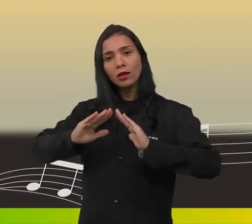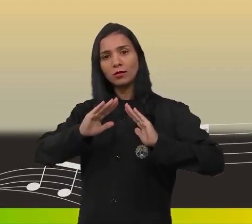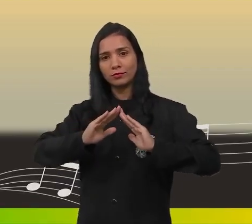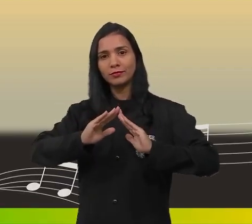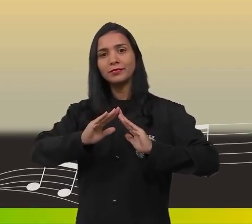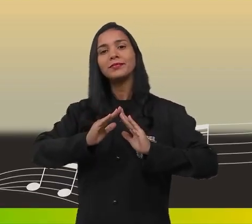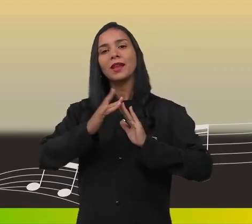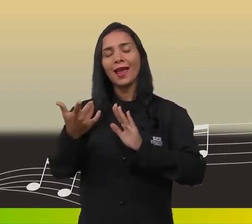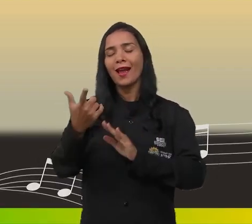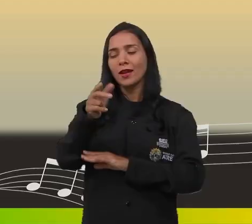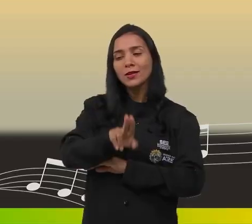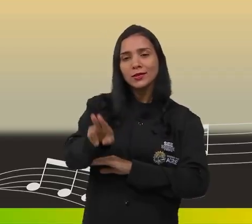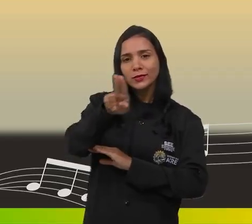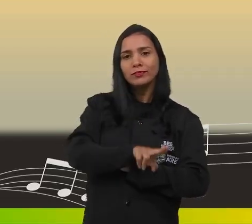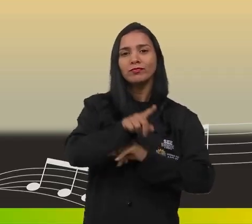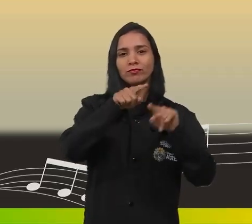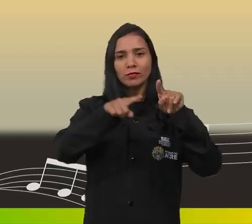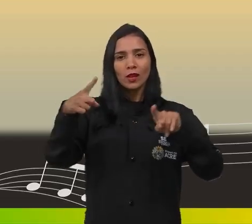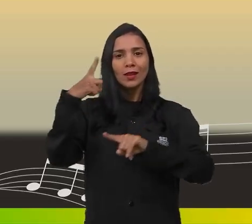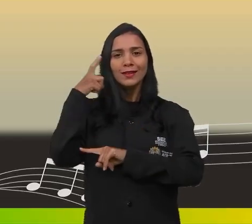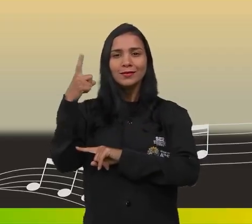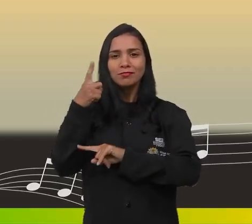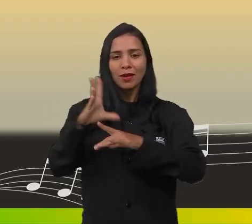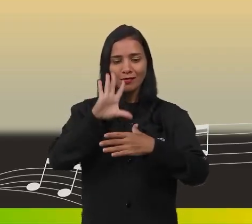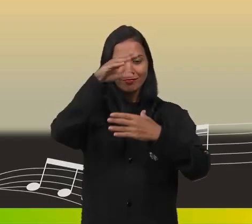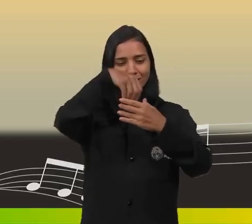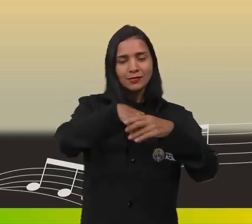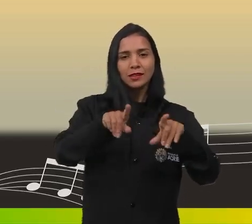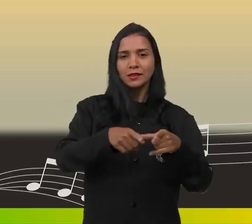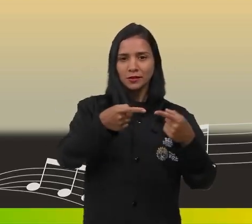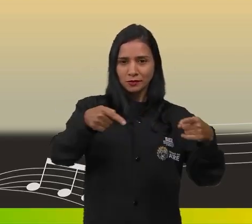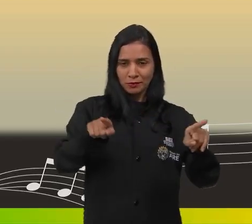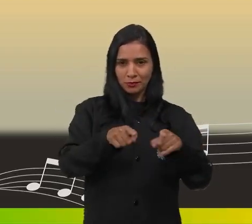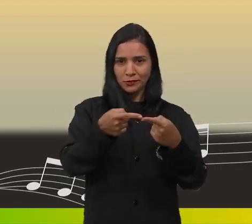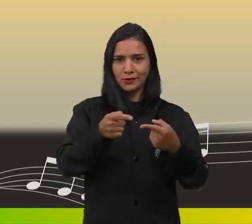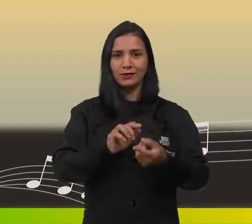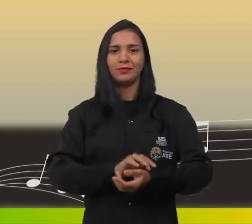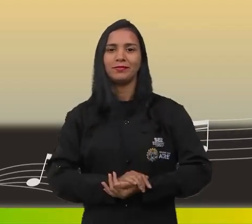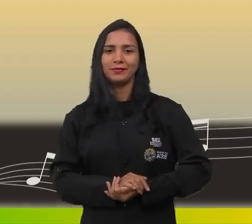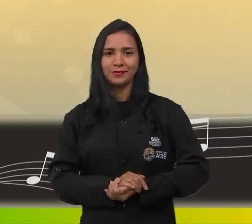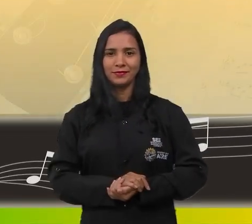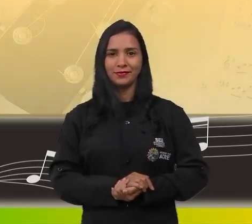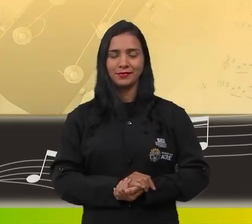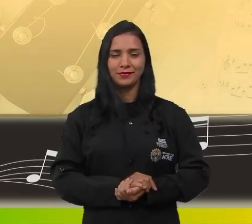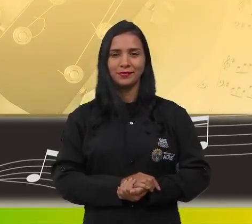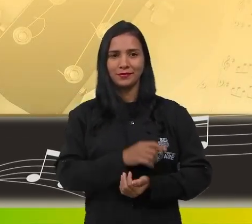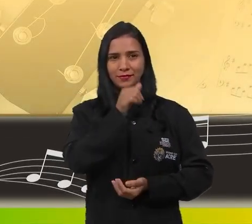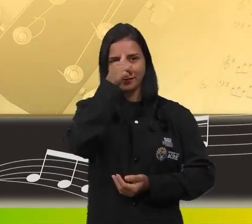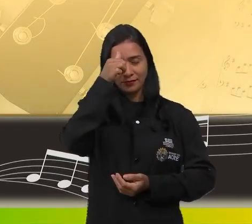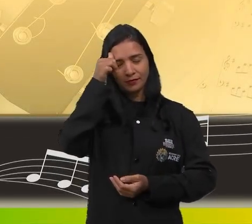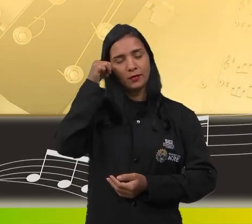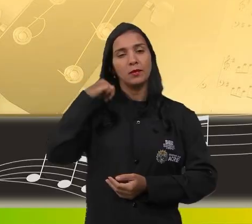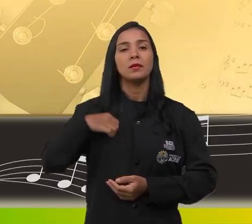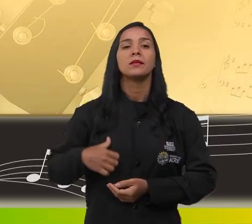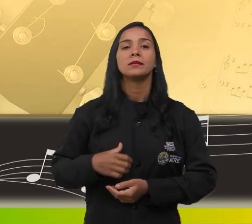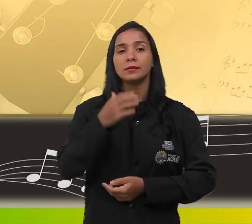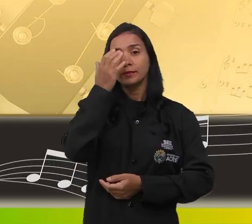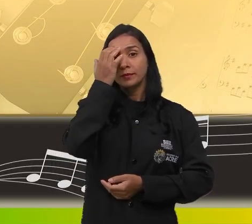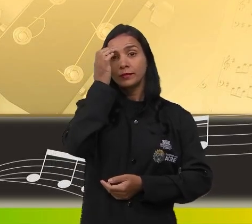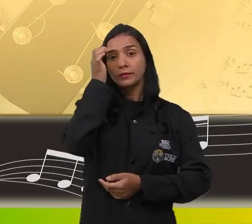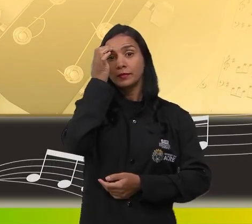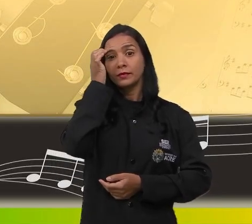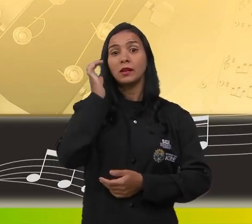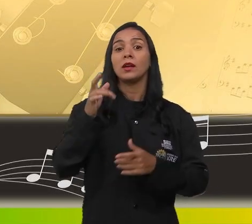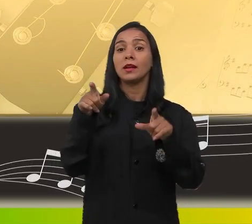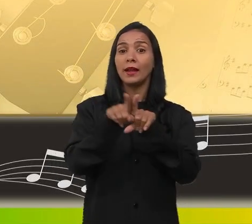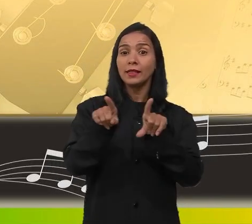esses elementos dentro da composição musical. Aí a gente vai ter aí os elementos propriamente